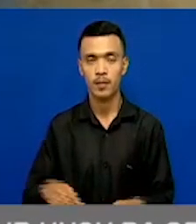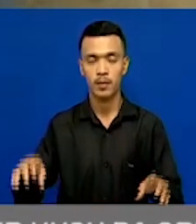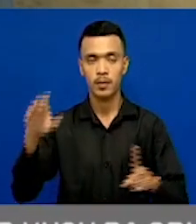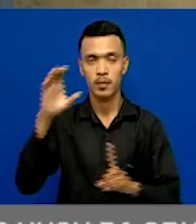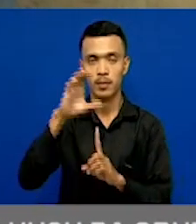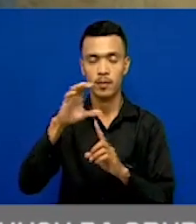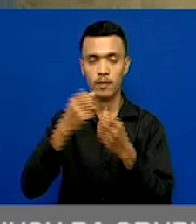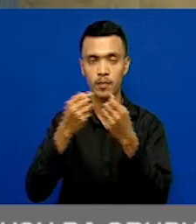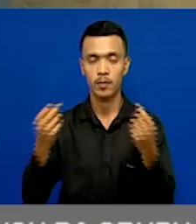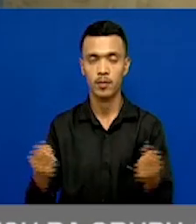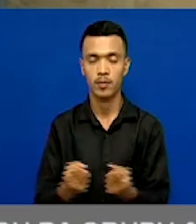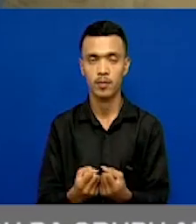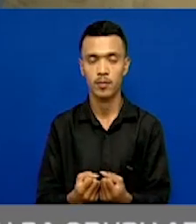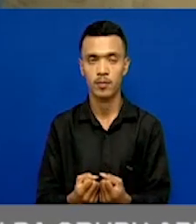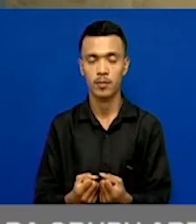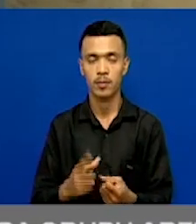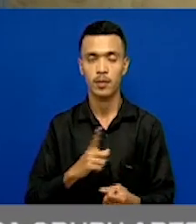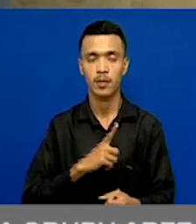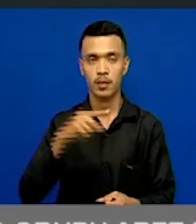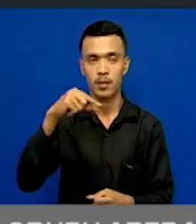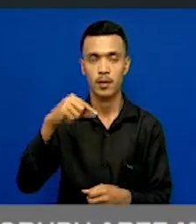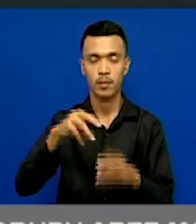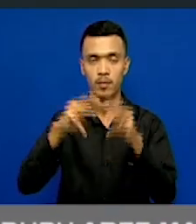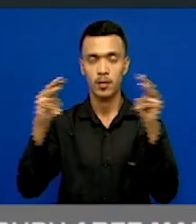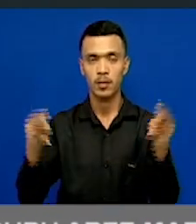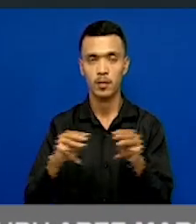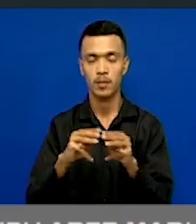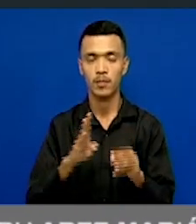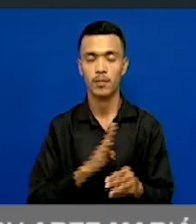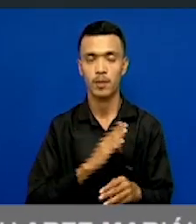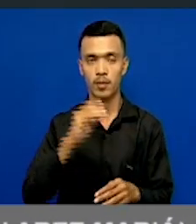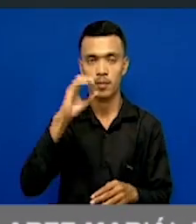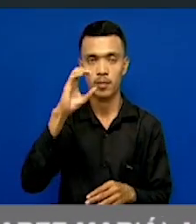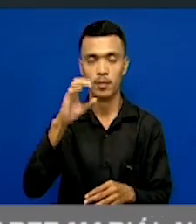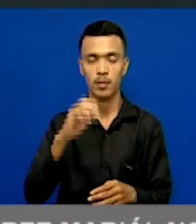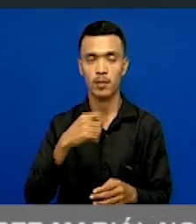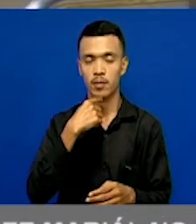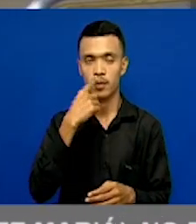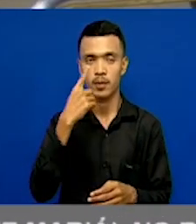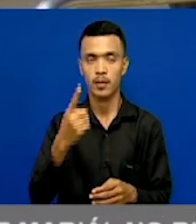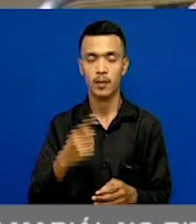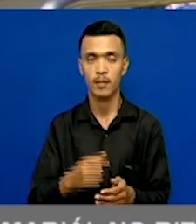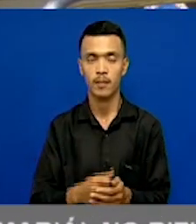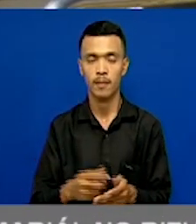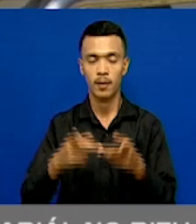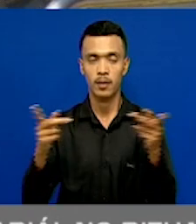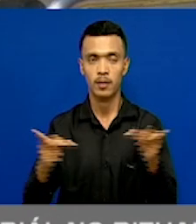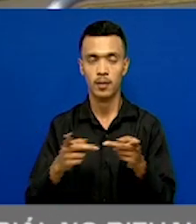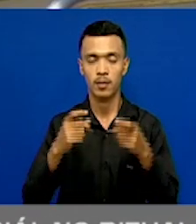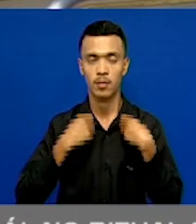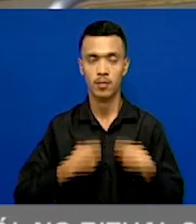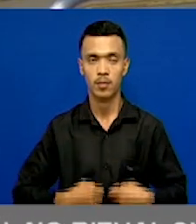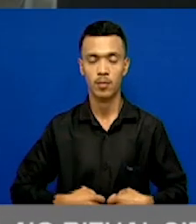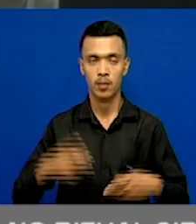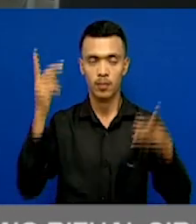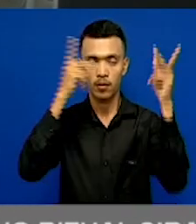Sefisuku Sagadate, posto administrativo Laga, município Baucau, Aureliano de Jesus informa, setor saúde continua a ser